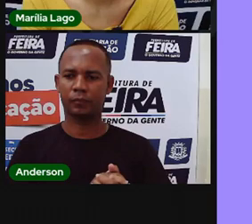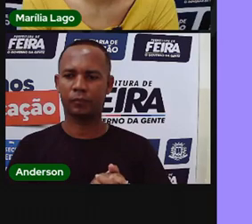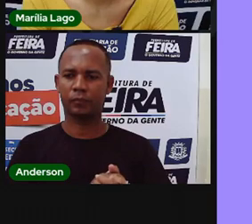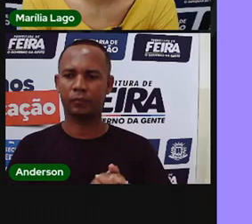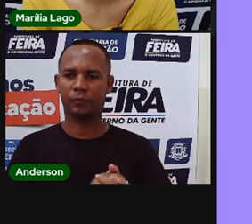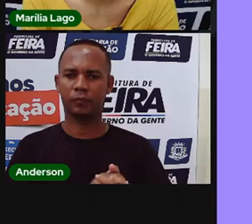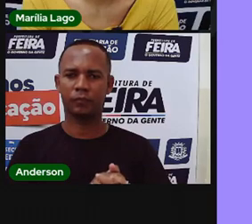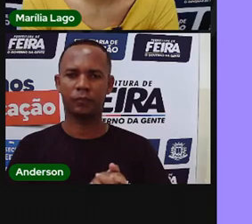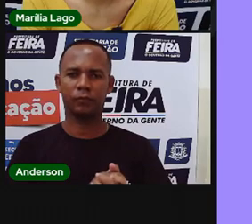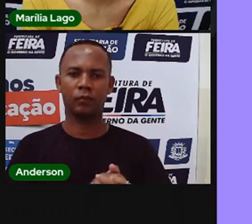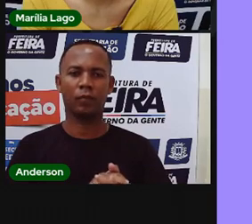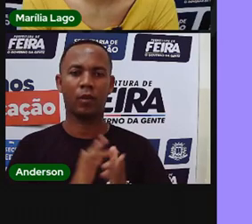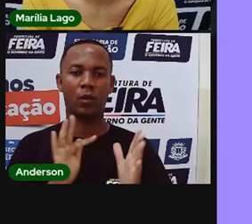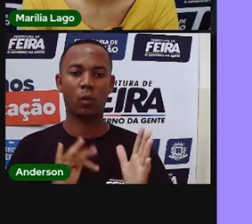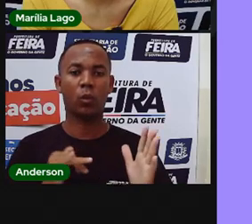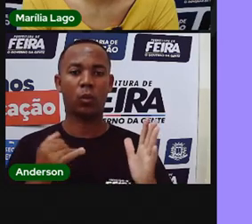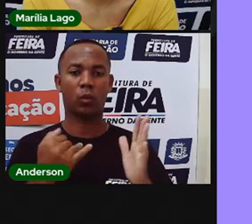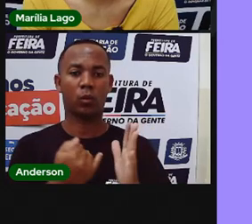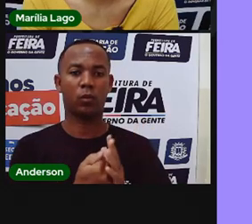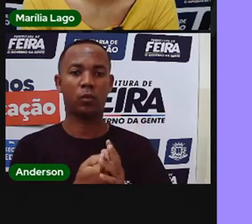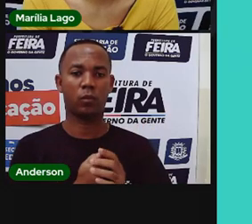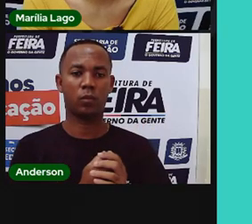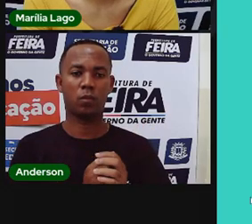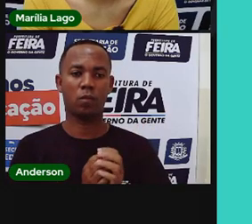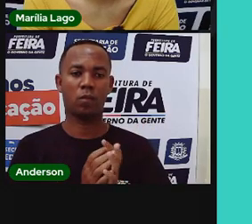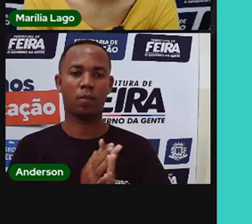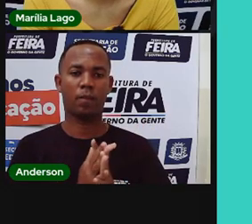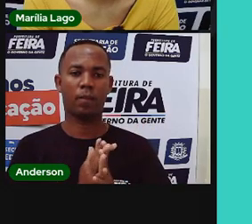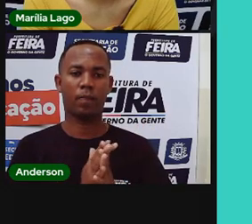Todo mundo tá ligado que...